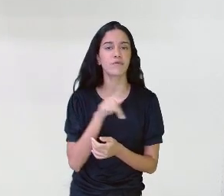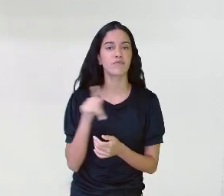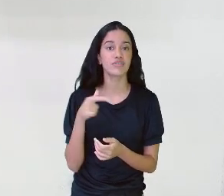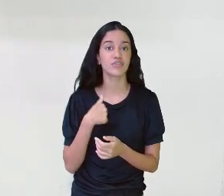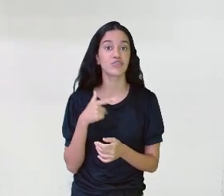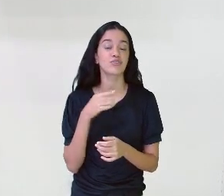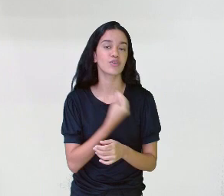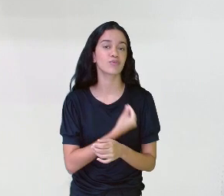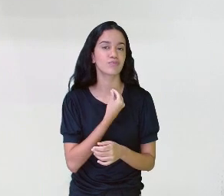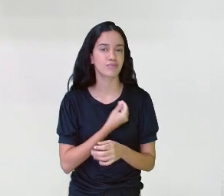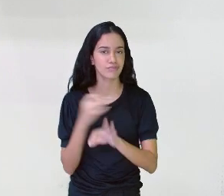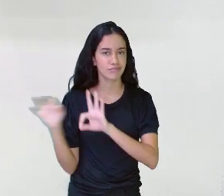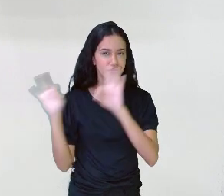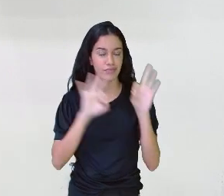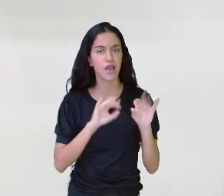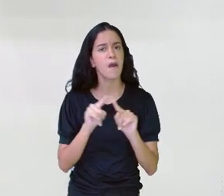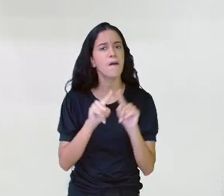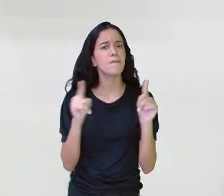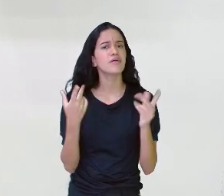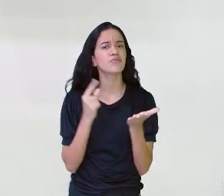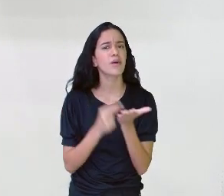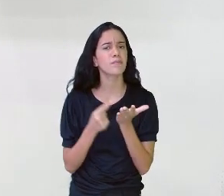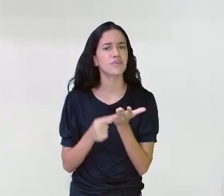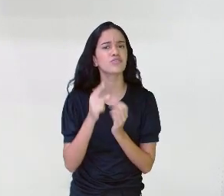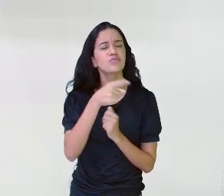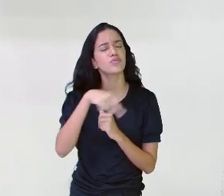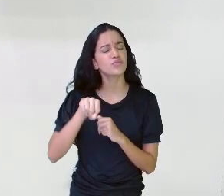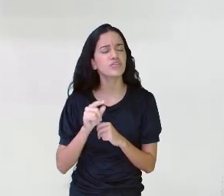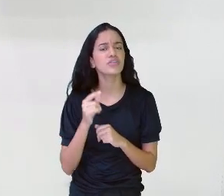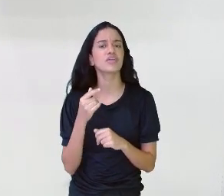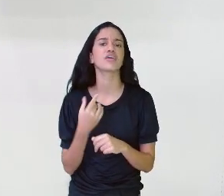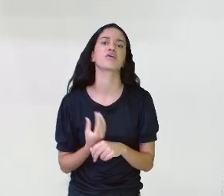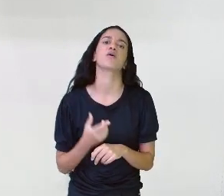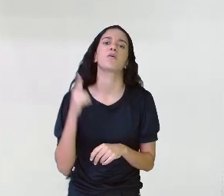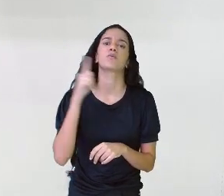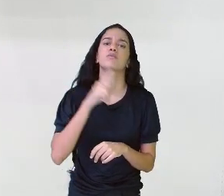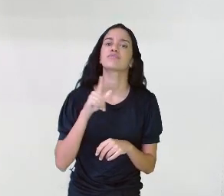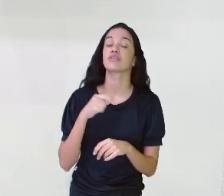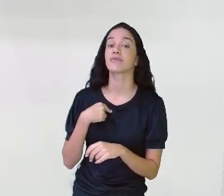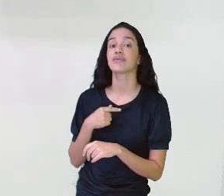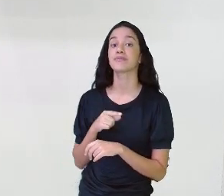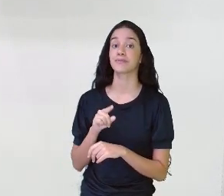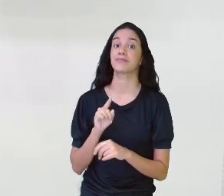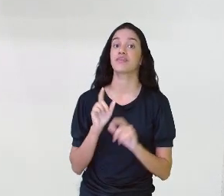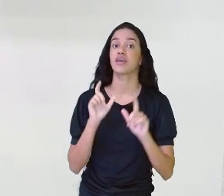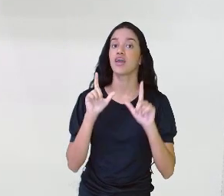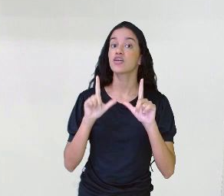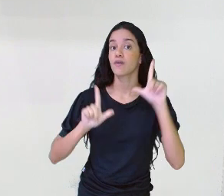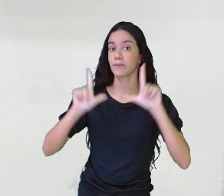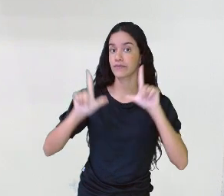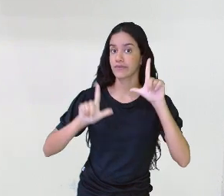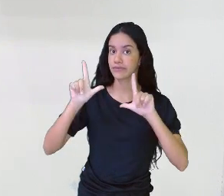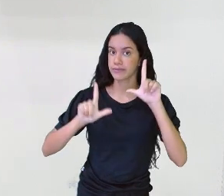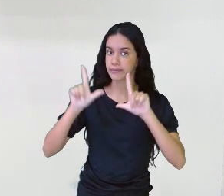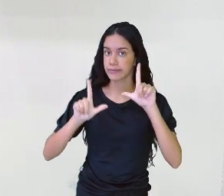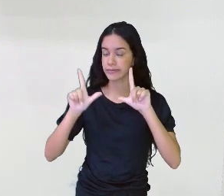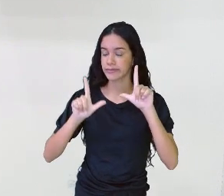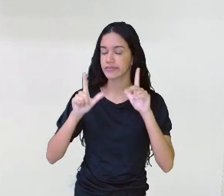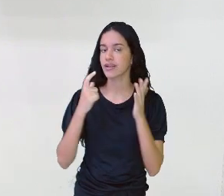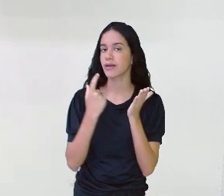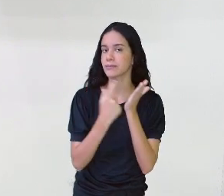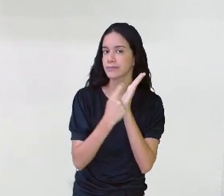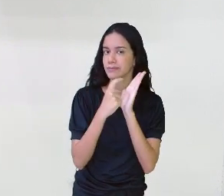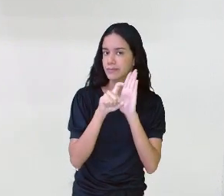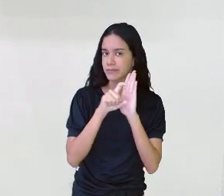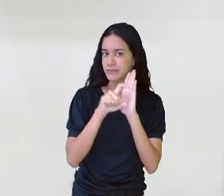na TV. Mas no aplicativo você consegue também. Acesse o QR Code que vai aparecer na sua telinha e manda